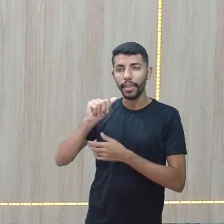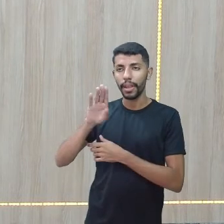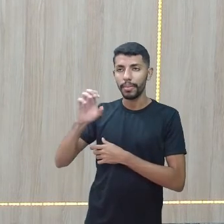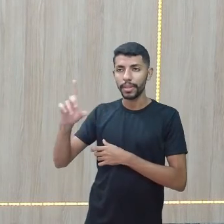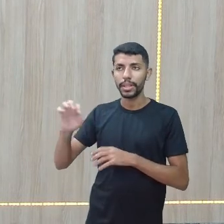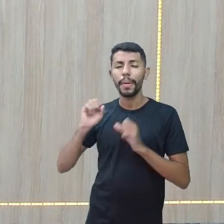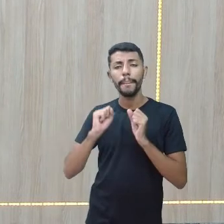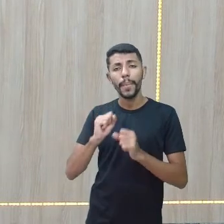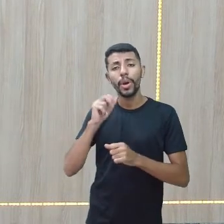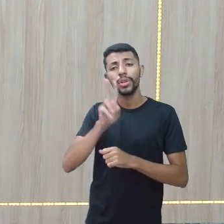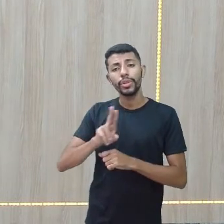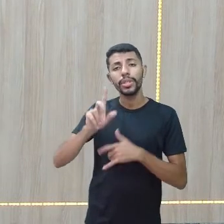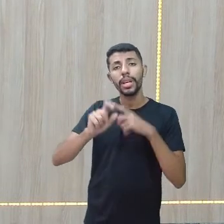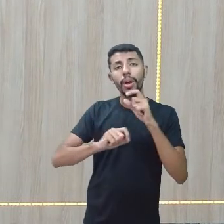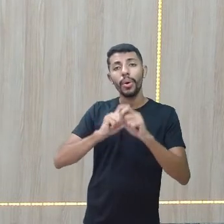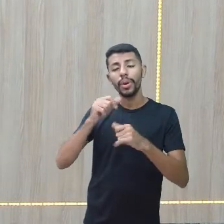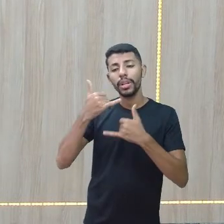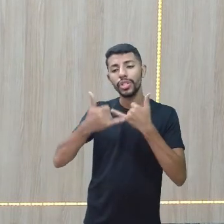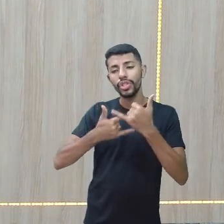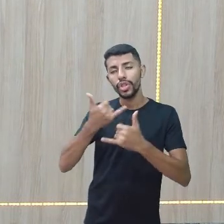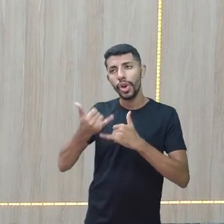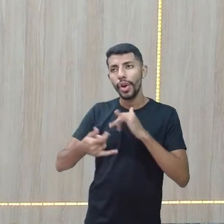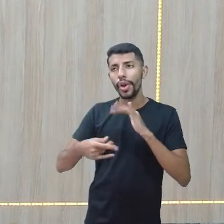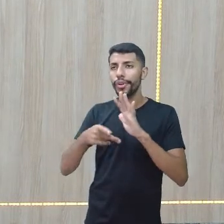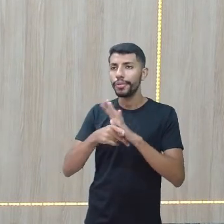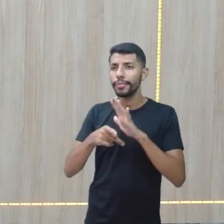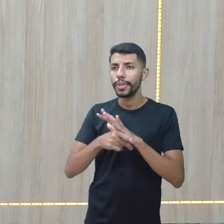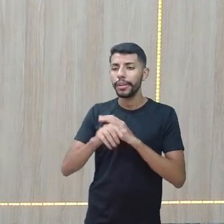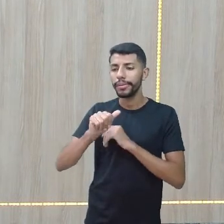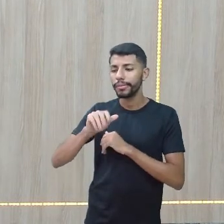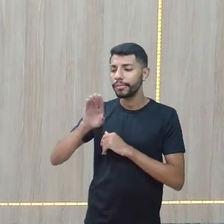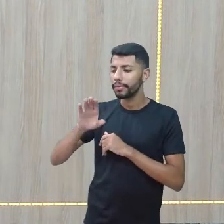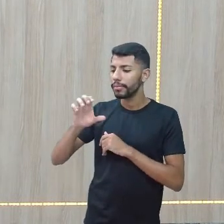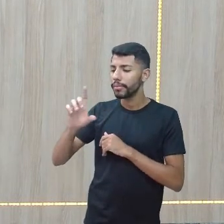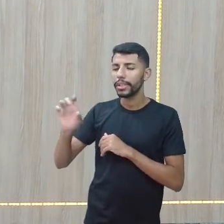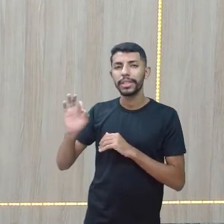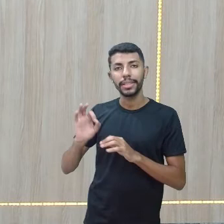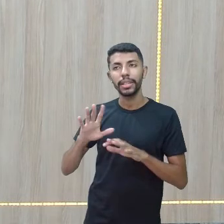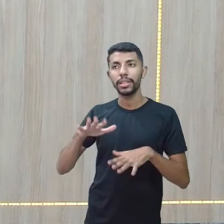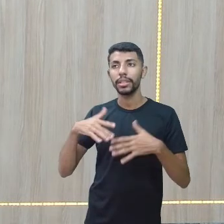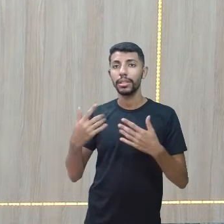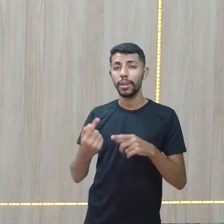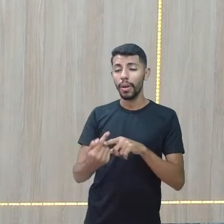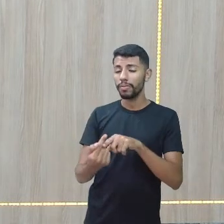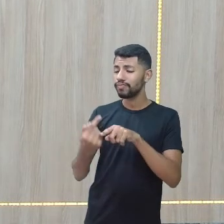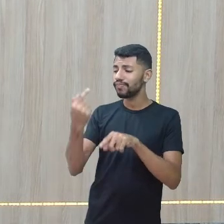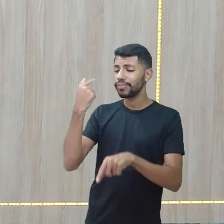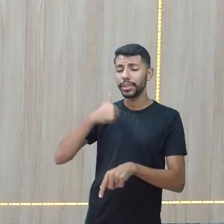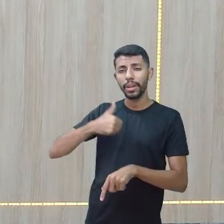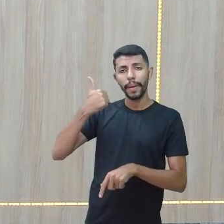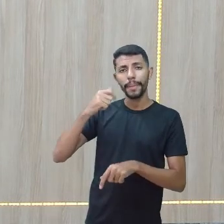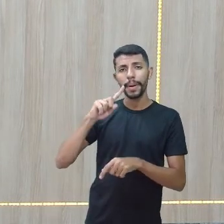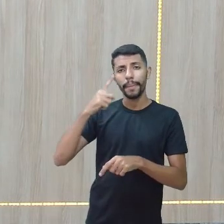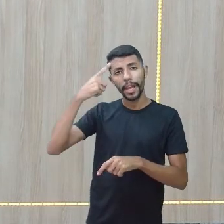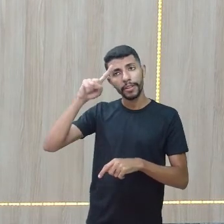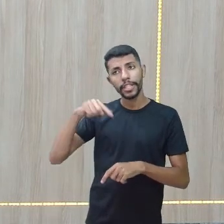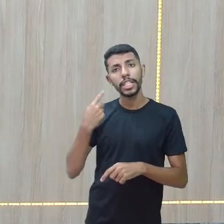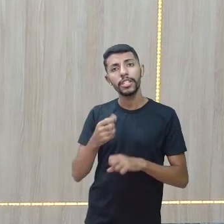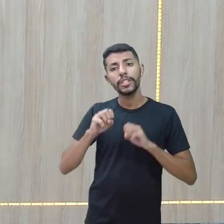os jogos de alfabetização. Então, retomem lá desde o primeiro dia que a gente conversou